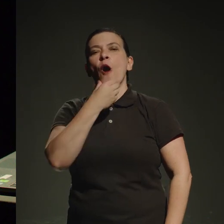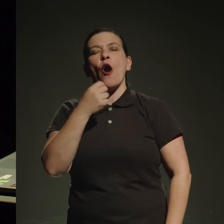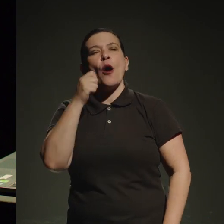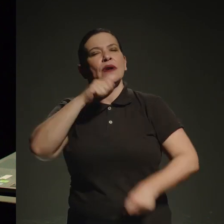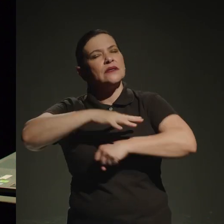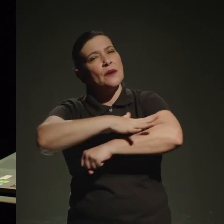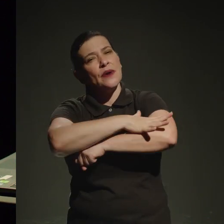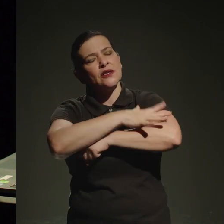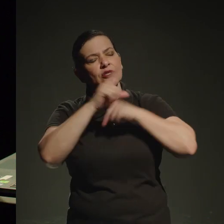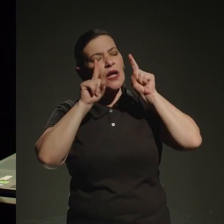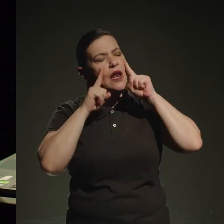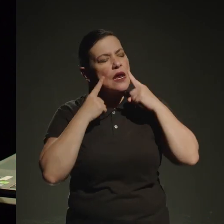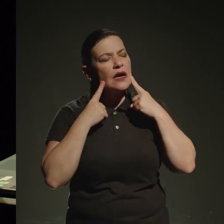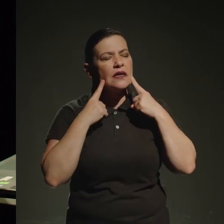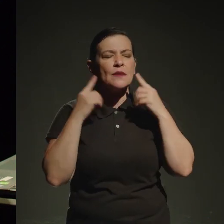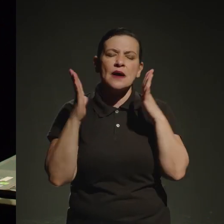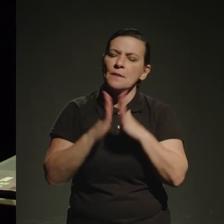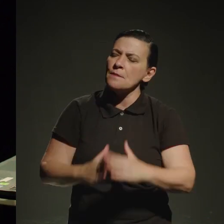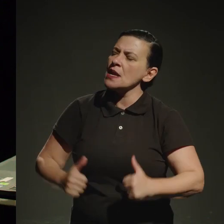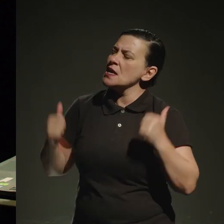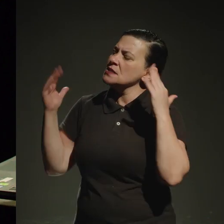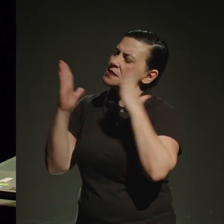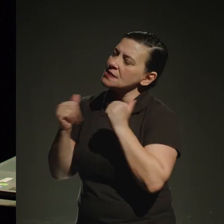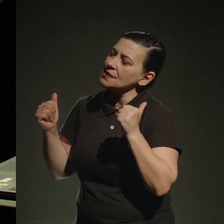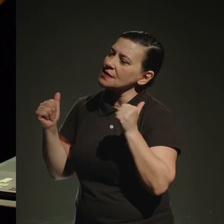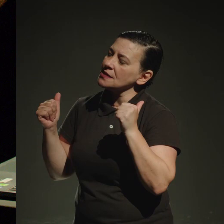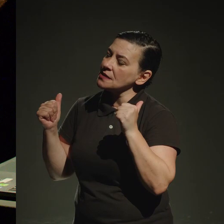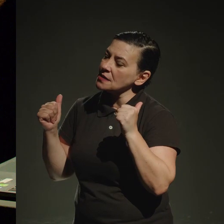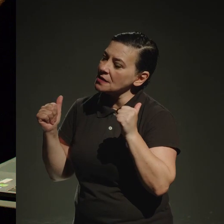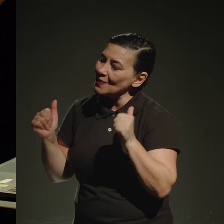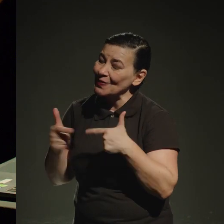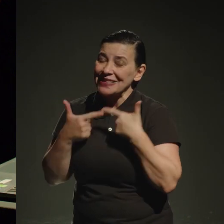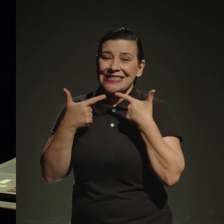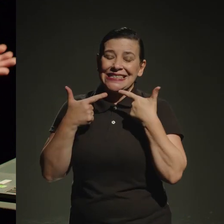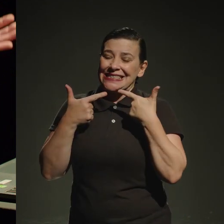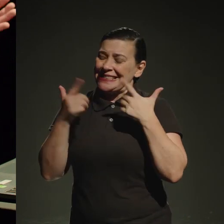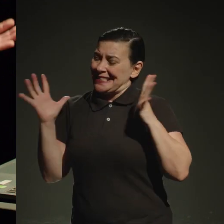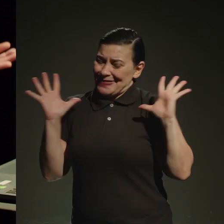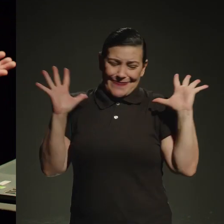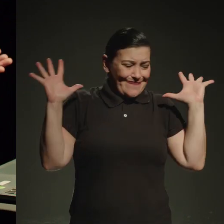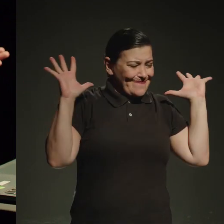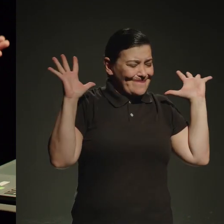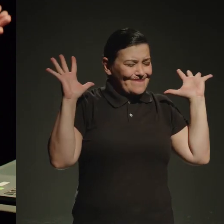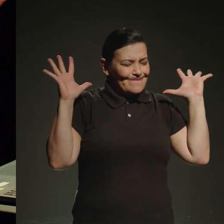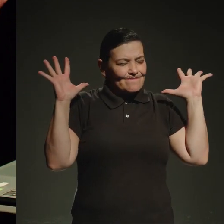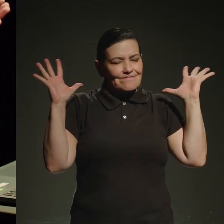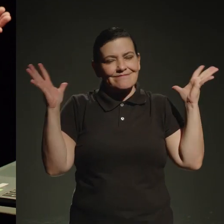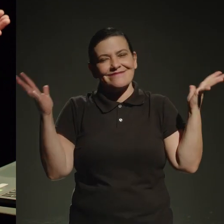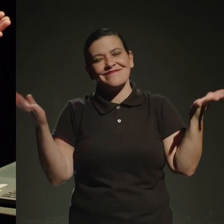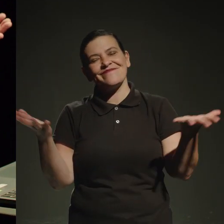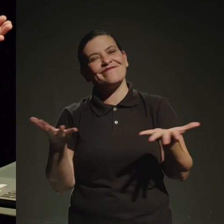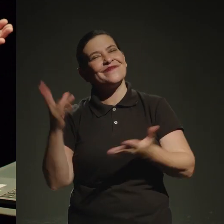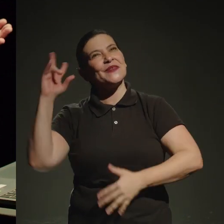morta. Homem da Mancha. Além da lágrima, a prece, Além da prece, o riso. O riso a